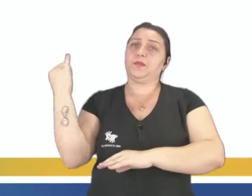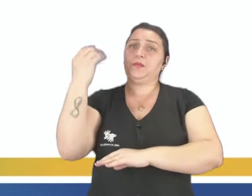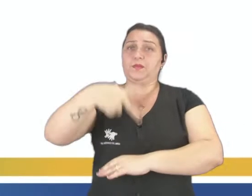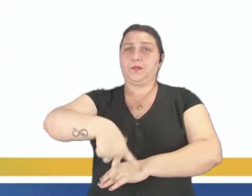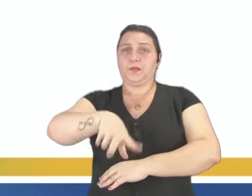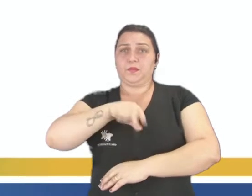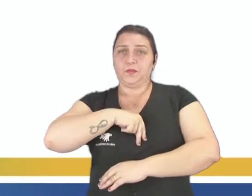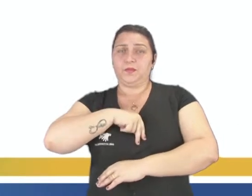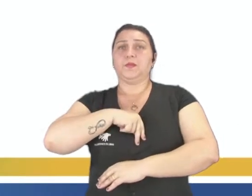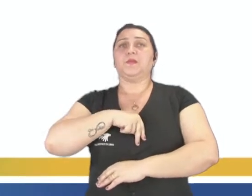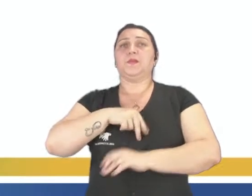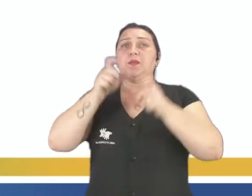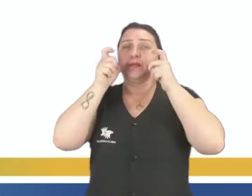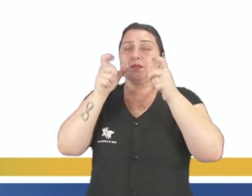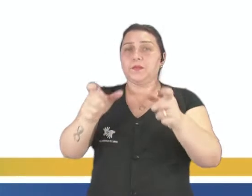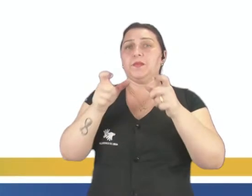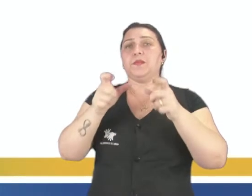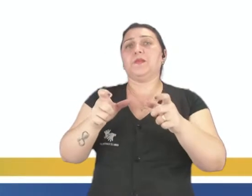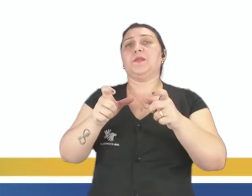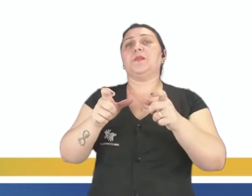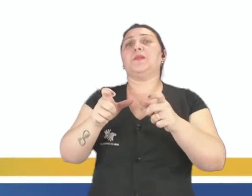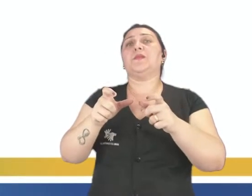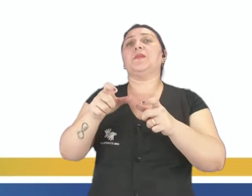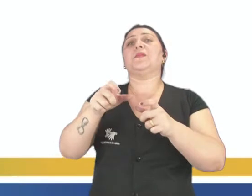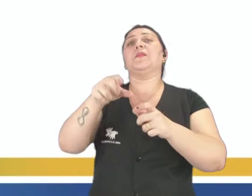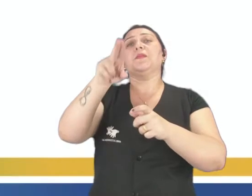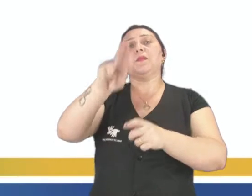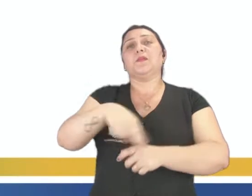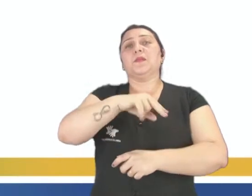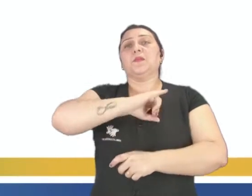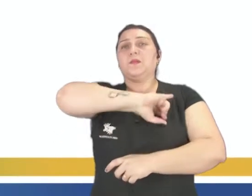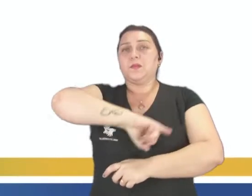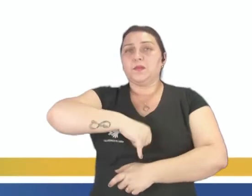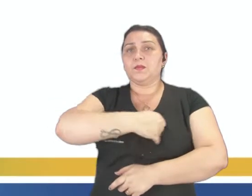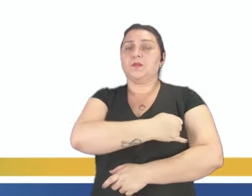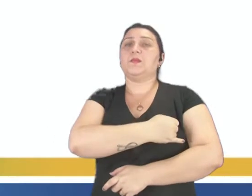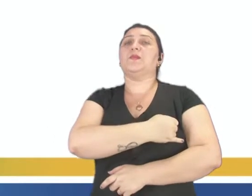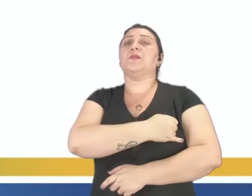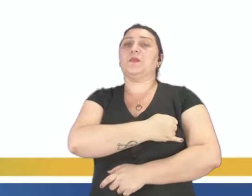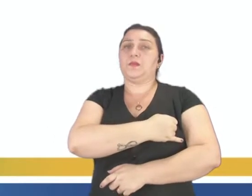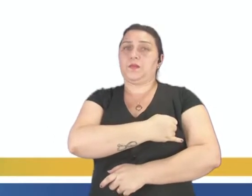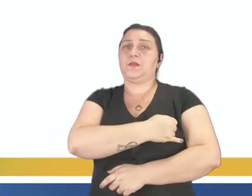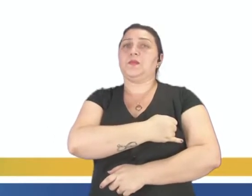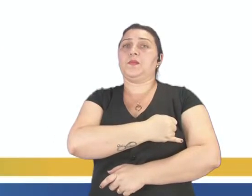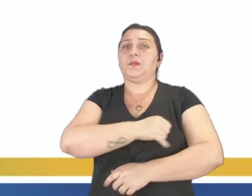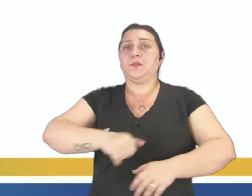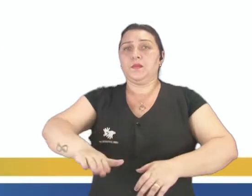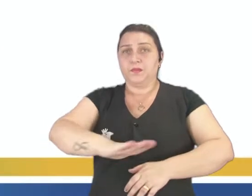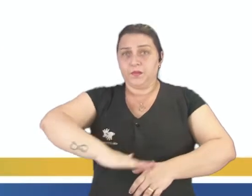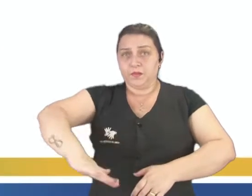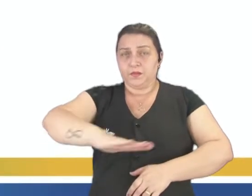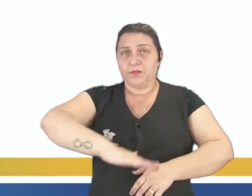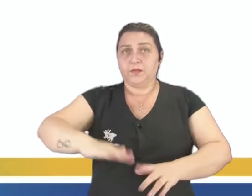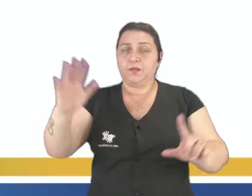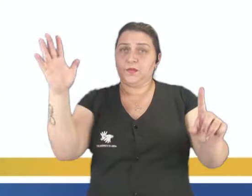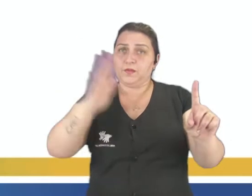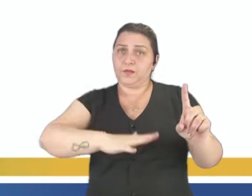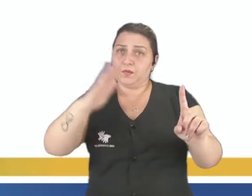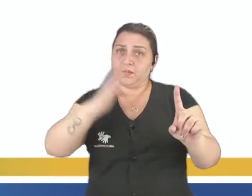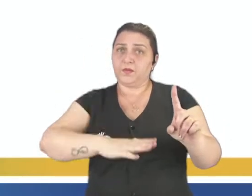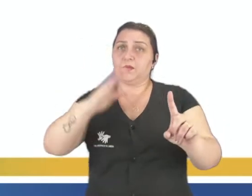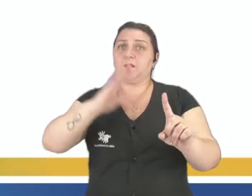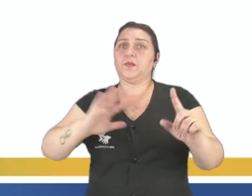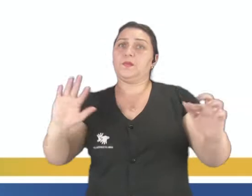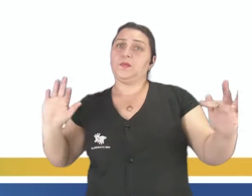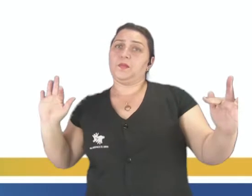Portugal. Merece atenção a arquitetura jesuítica, conhecida como arquitetura chão, estilo chão, de influência clássica. O